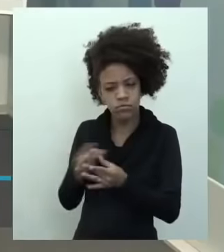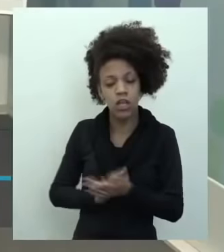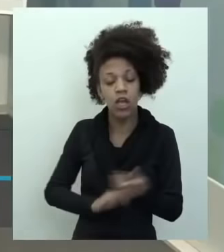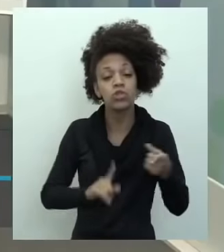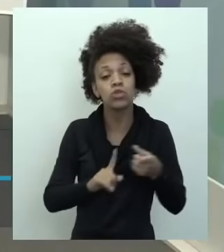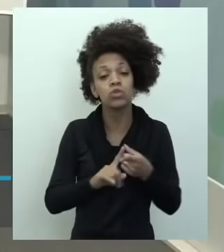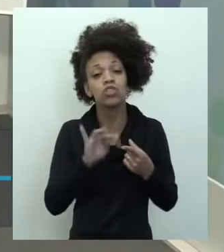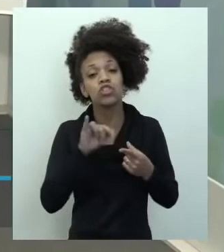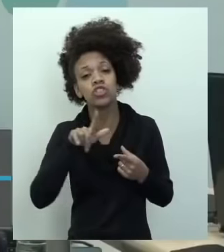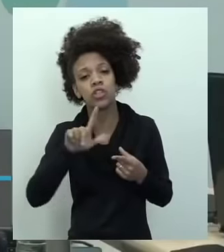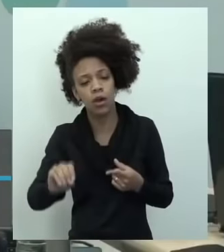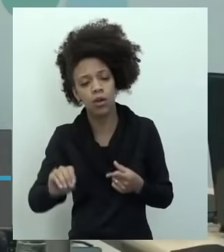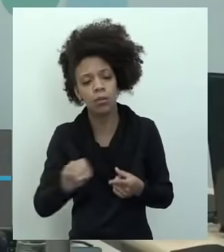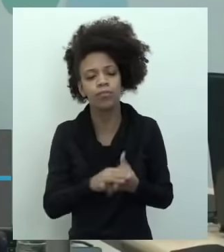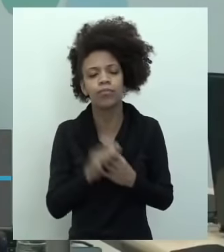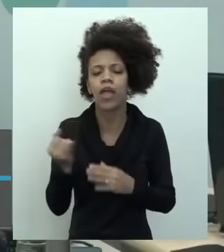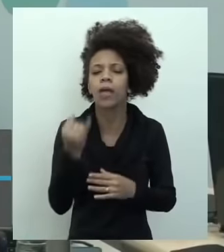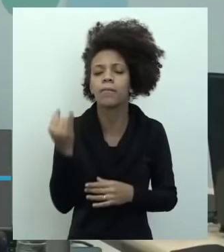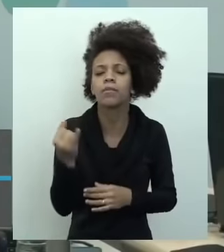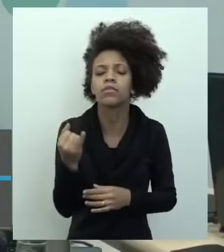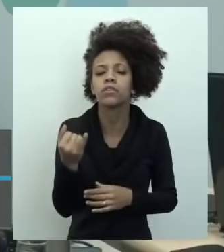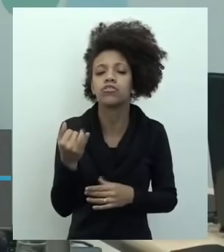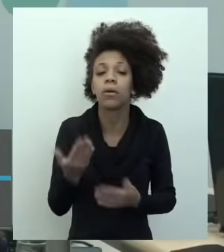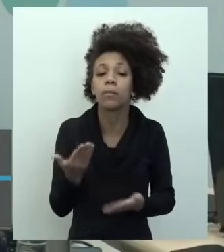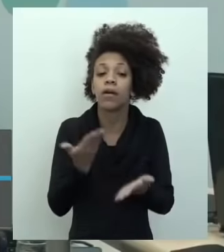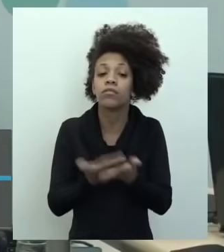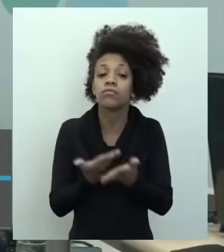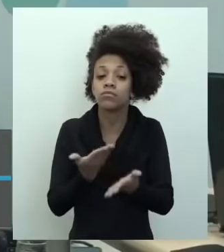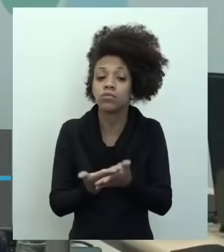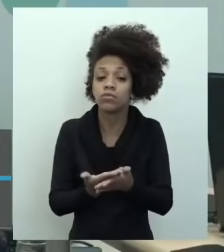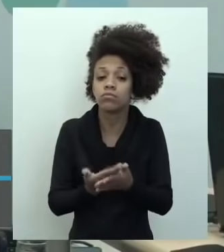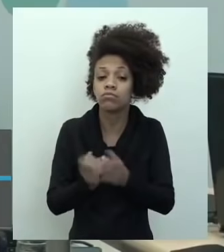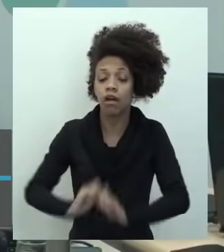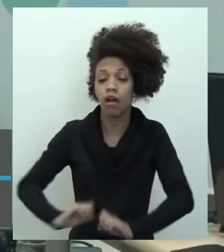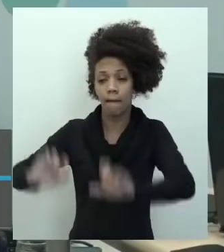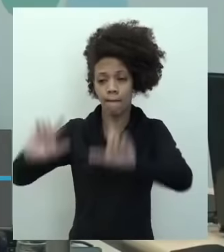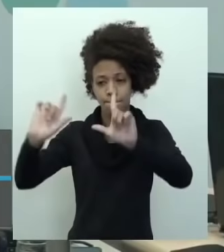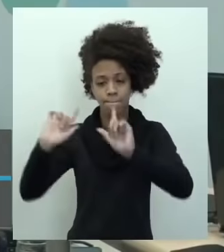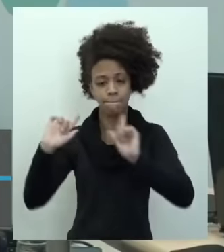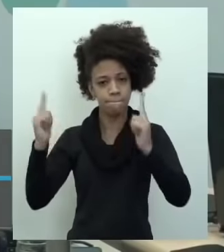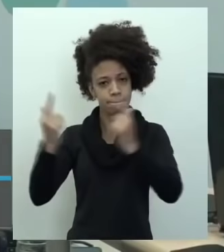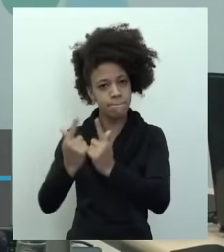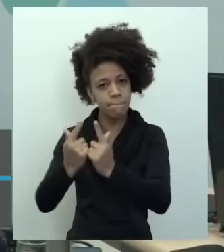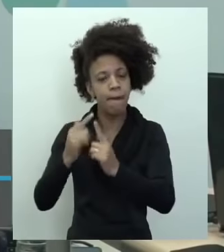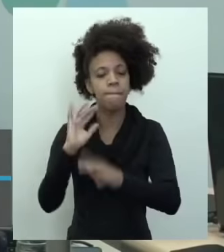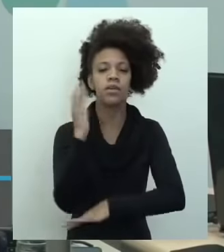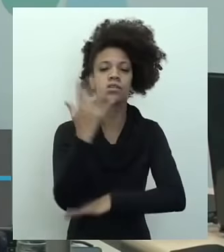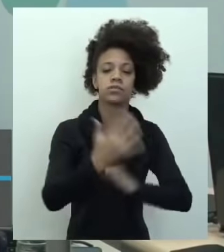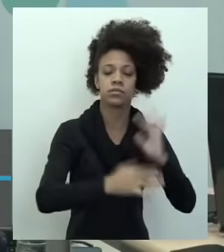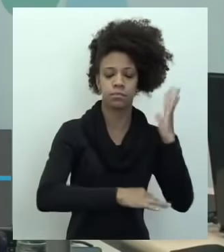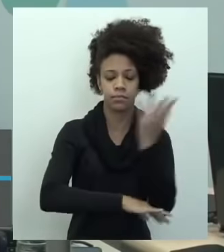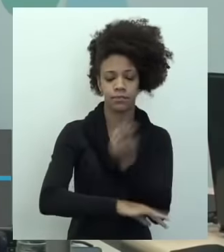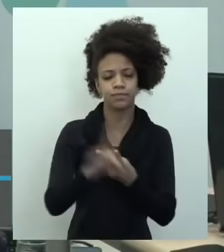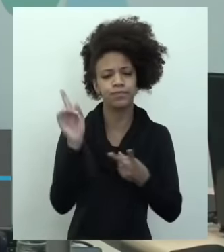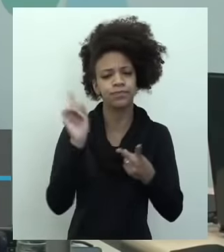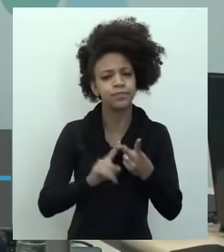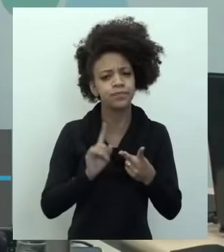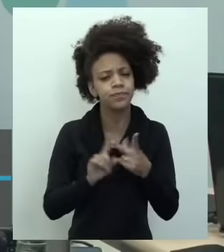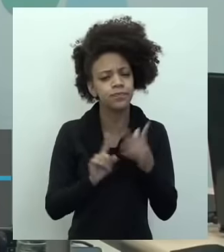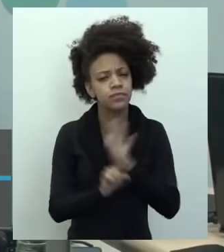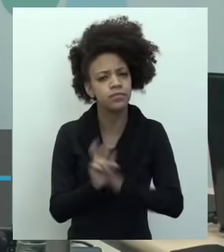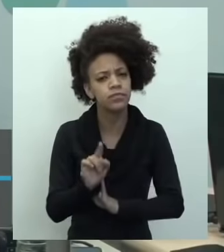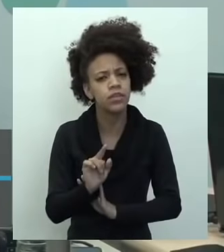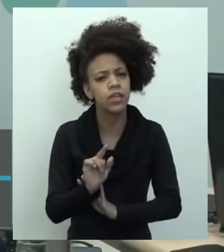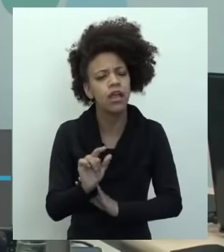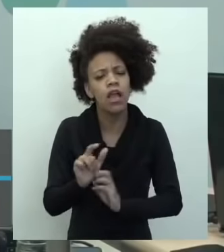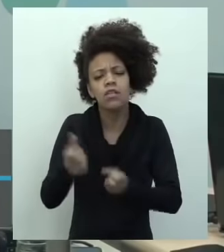Tiago. Ele diz que é importante por estudo a mapas e plantas. A segunda questão era para vocês falarem